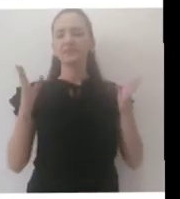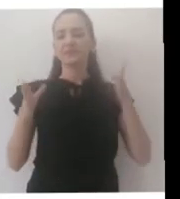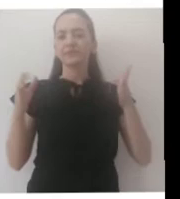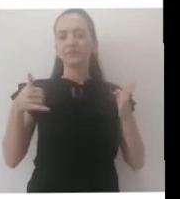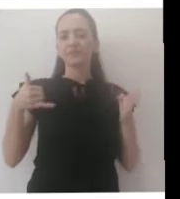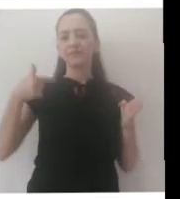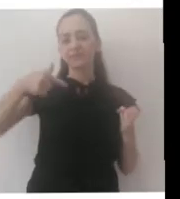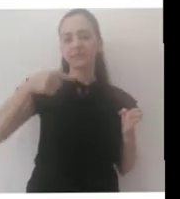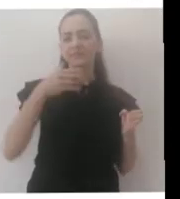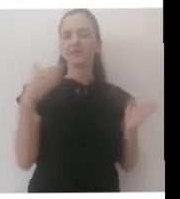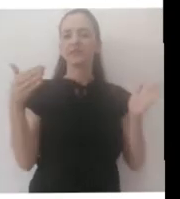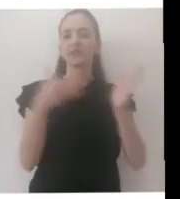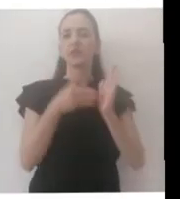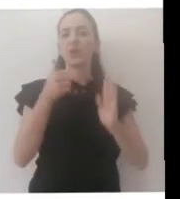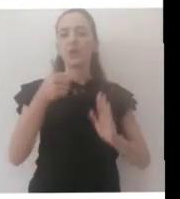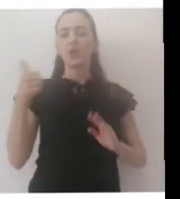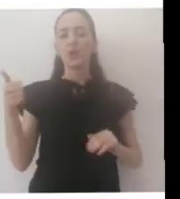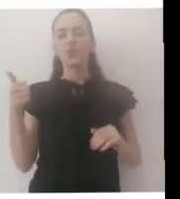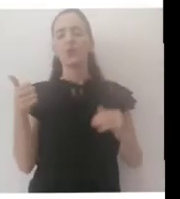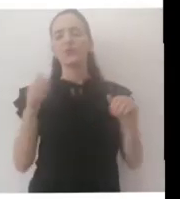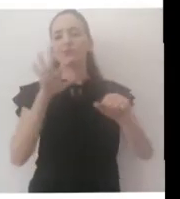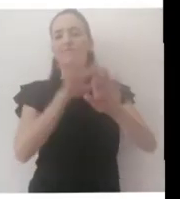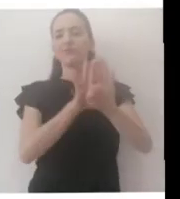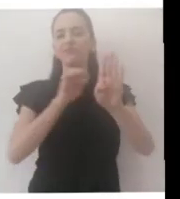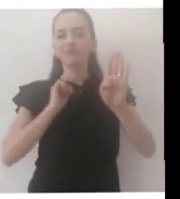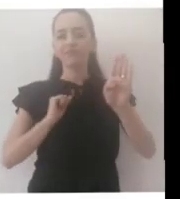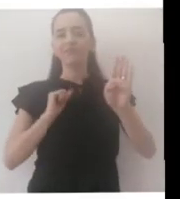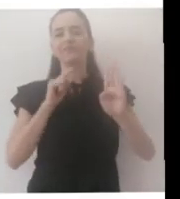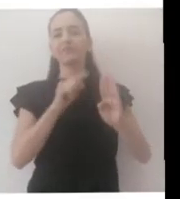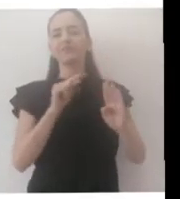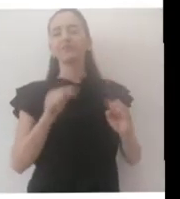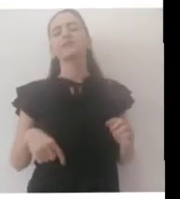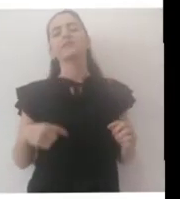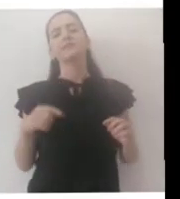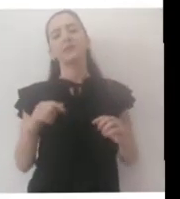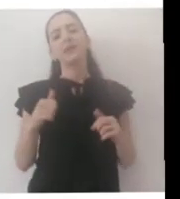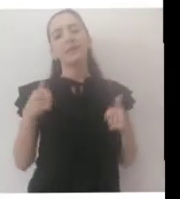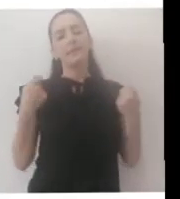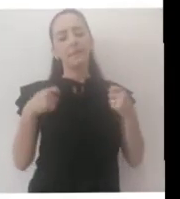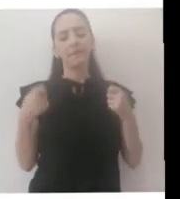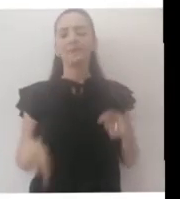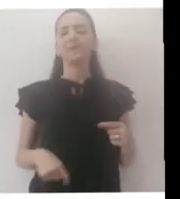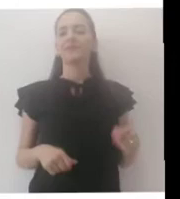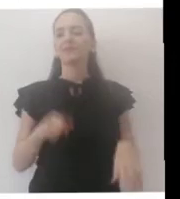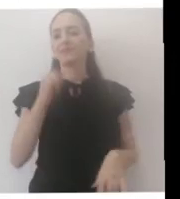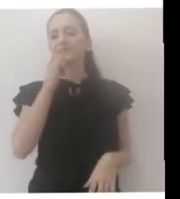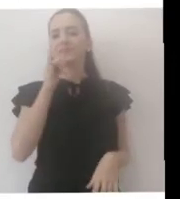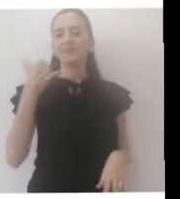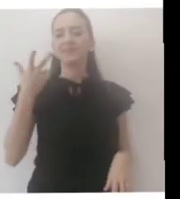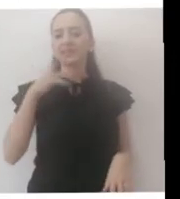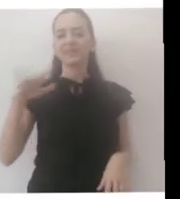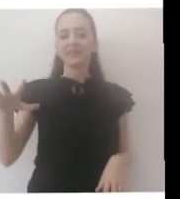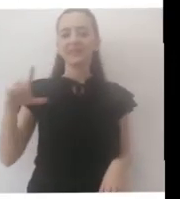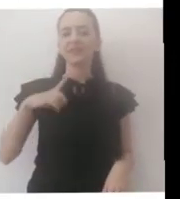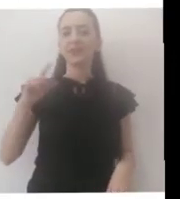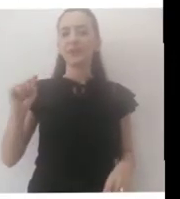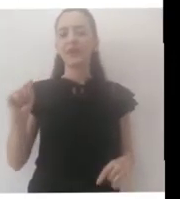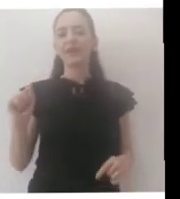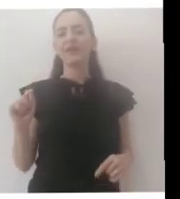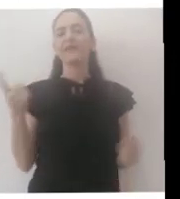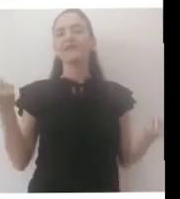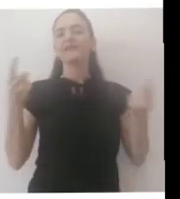faixa etária têm. O que é reversibilidade, Karine? É saber que uma coisa é o oposto da outra. Por exemplo, 1 mais 1,